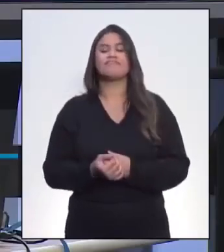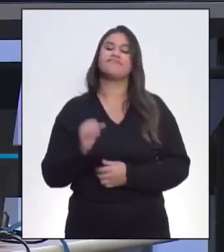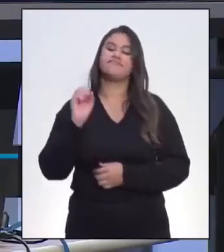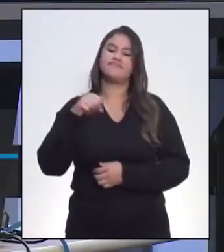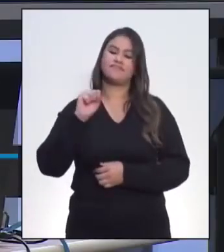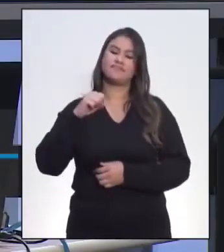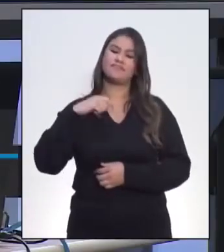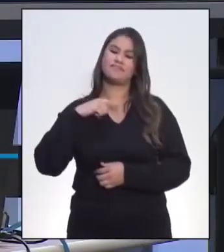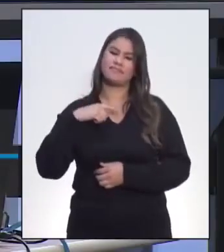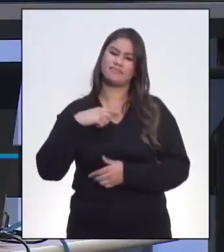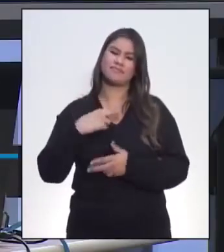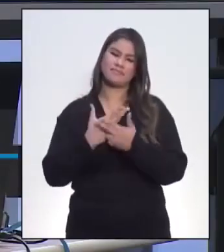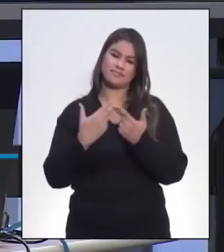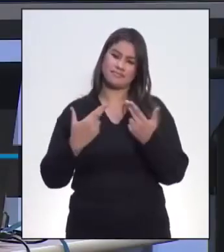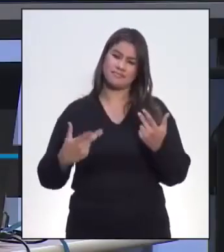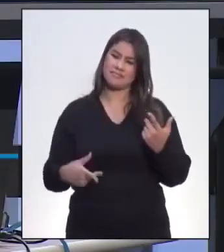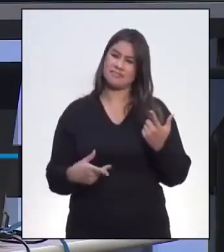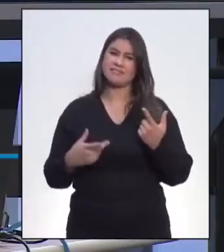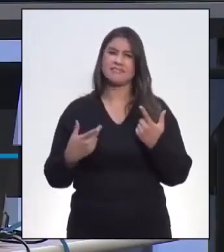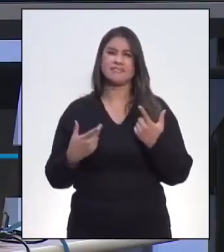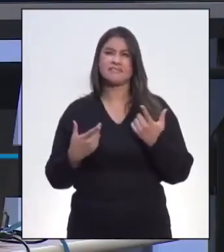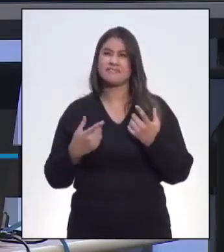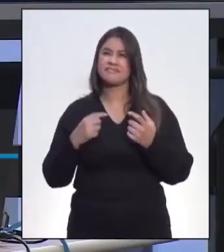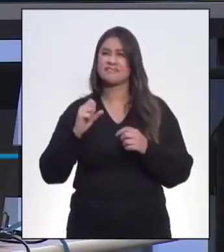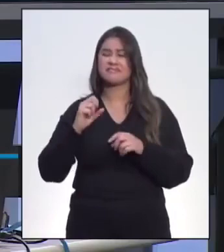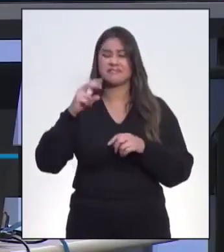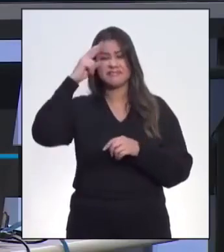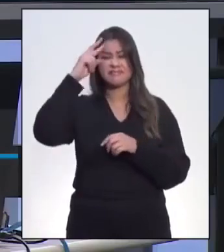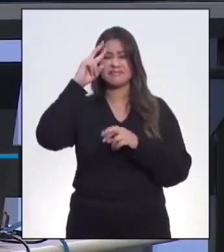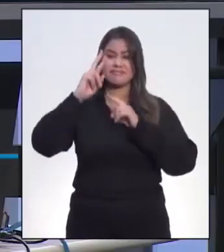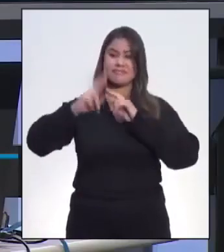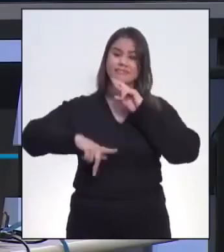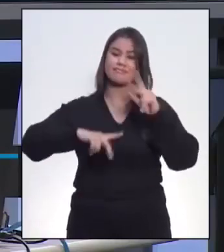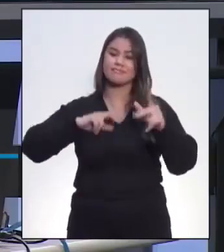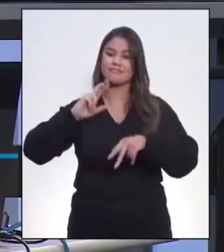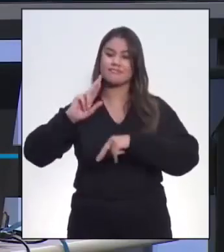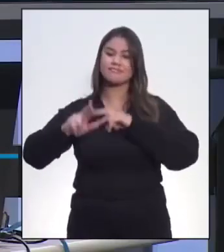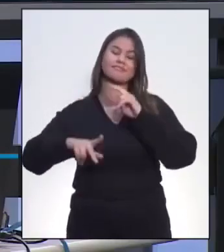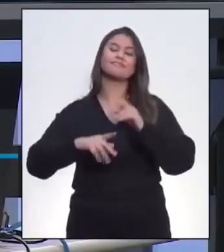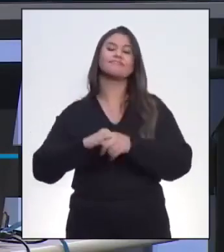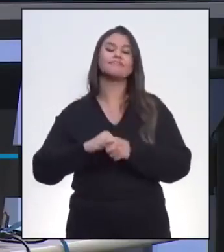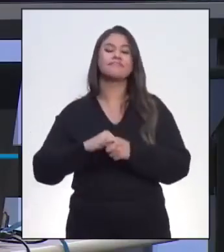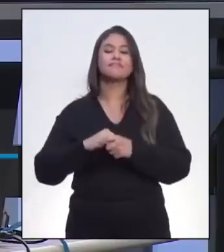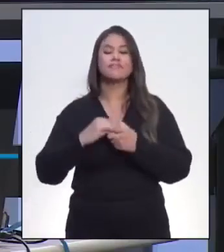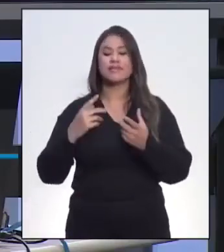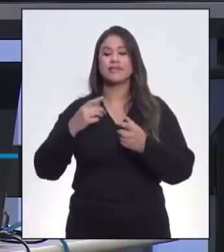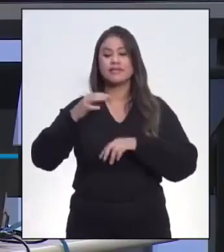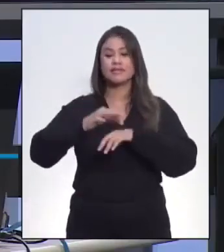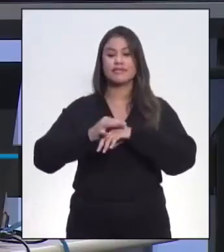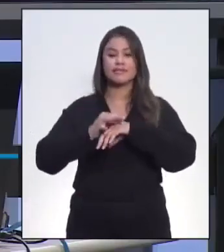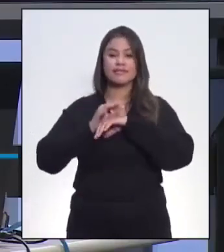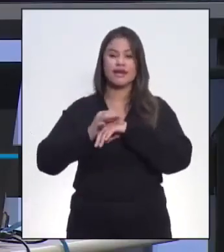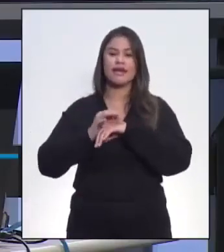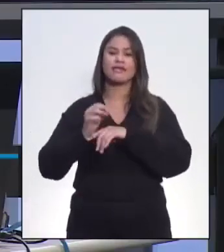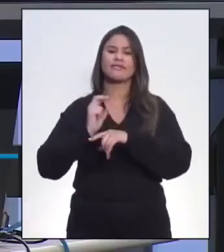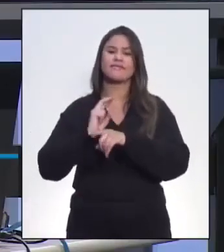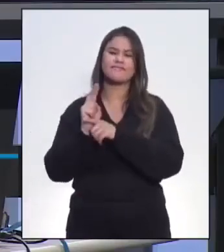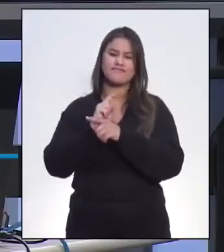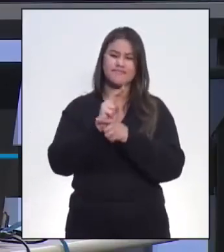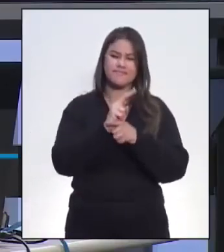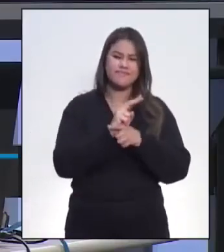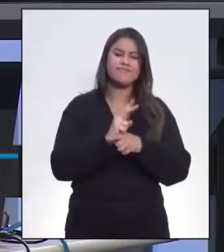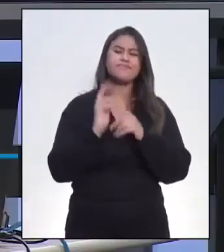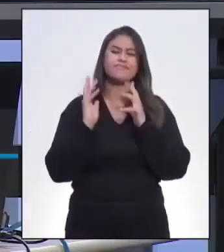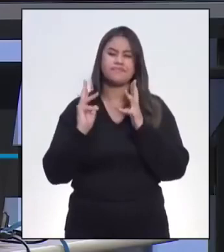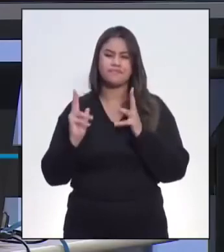mito em cima disso que não é verdade, tá? A carne, ela é passada por inspeções, tem toda uma questão